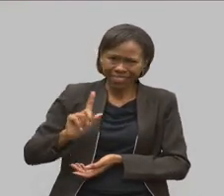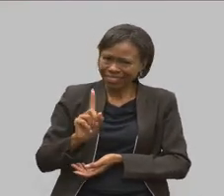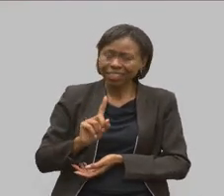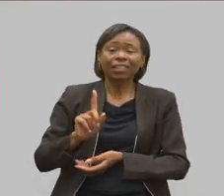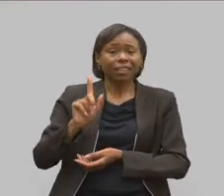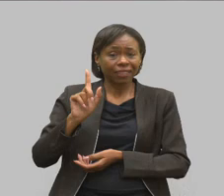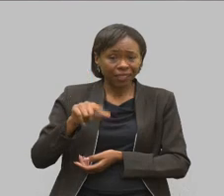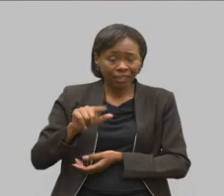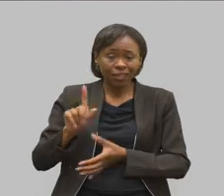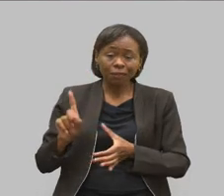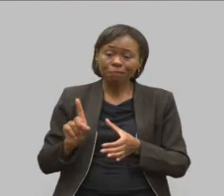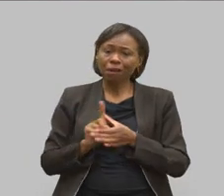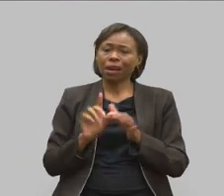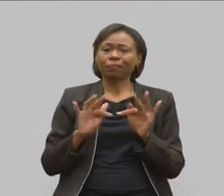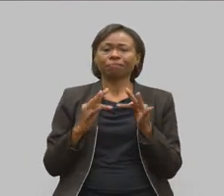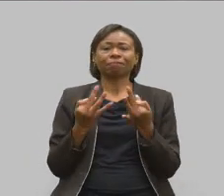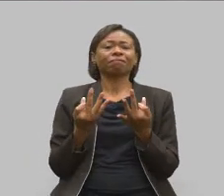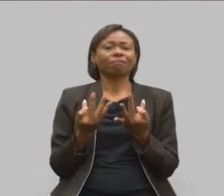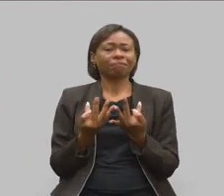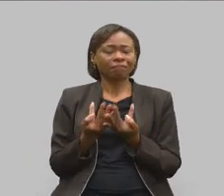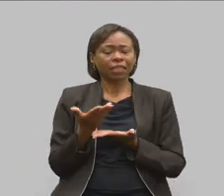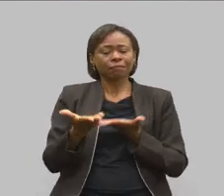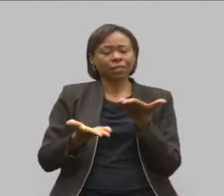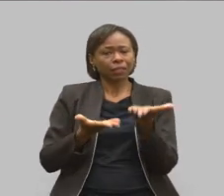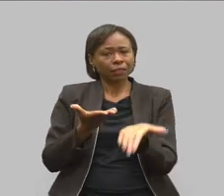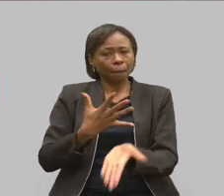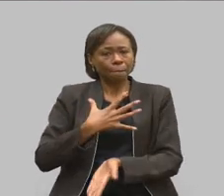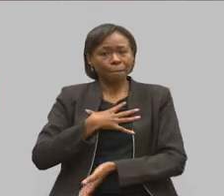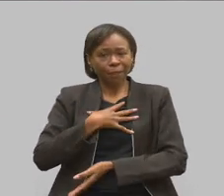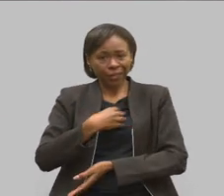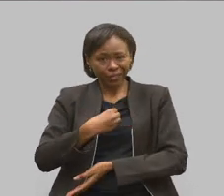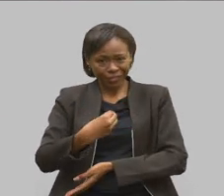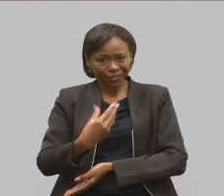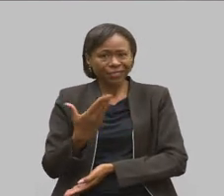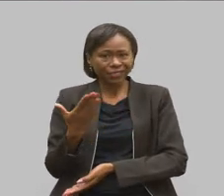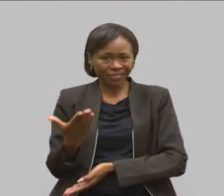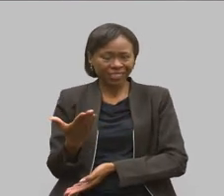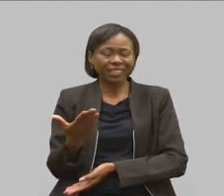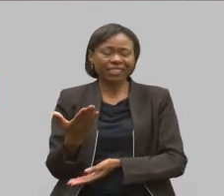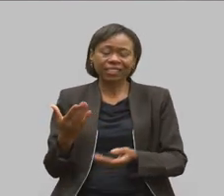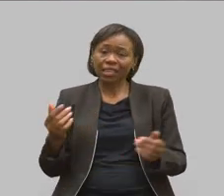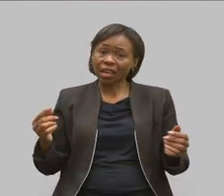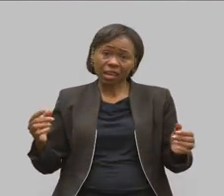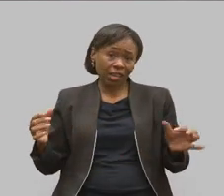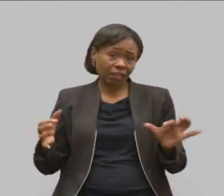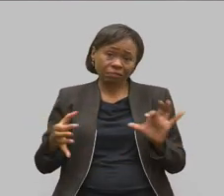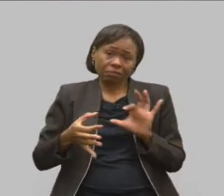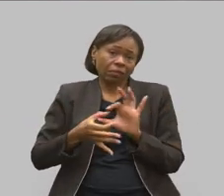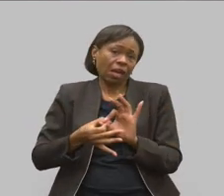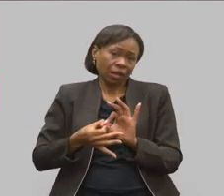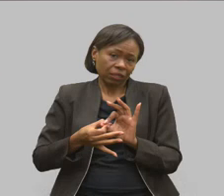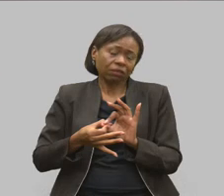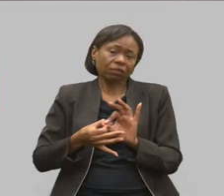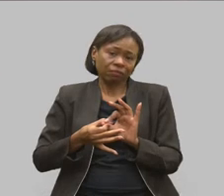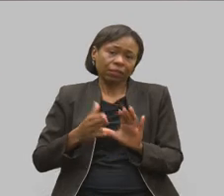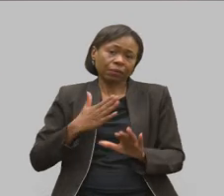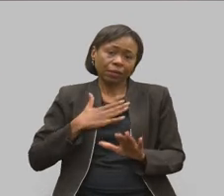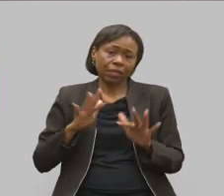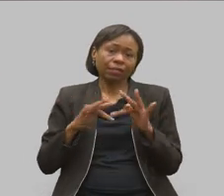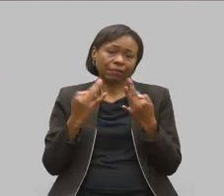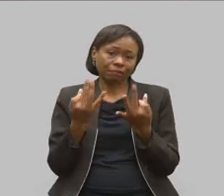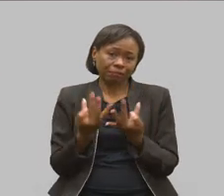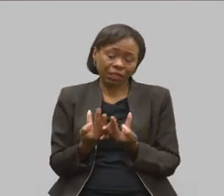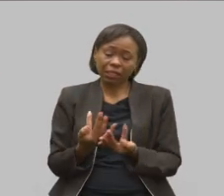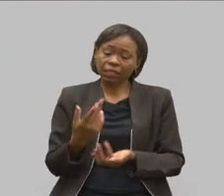ao dimitrios não hoje eles são membros da família fazem parte do cotidiano do